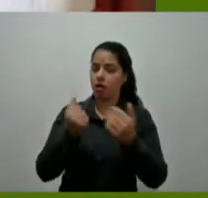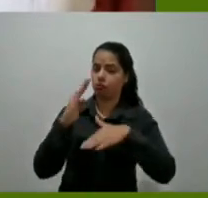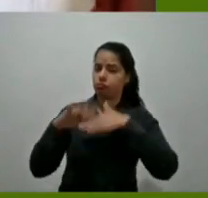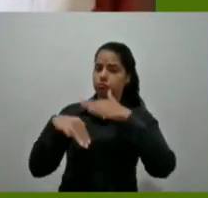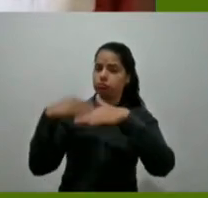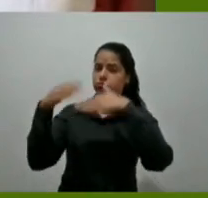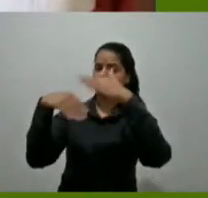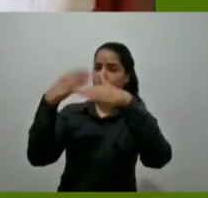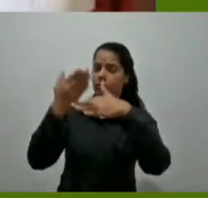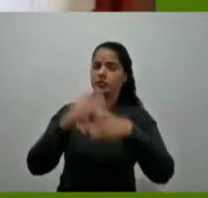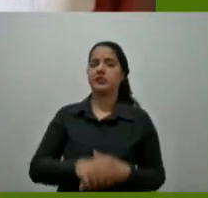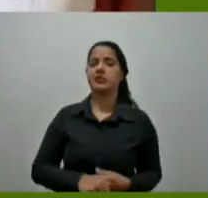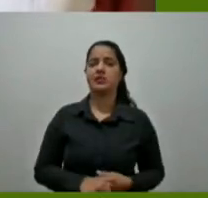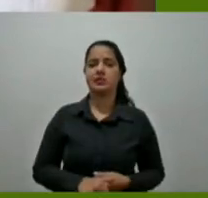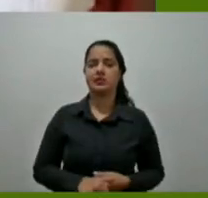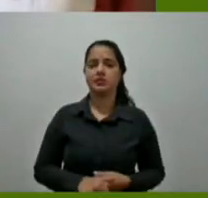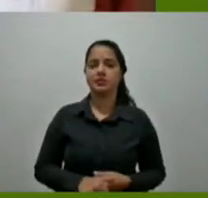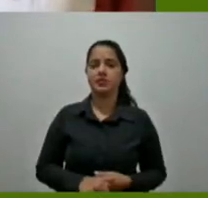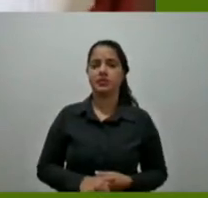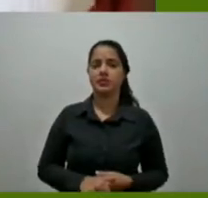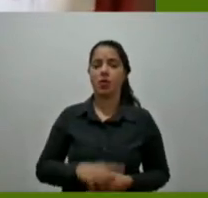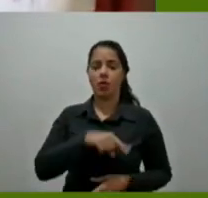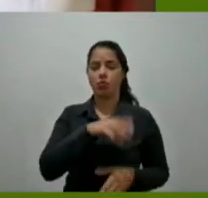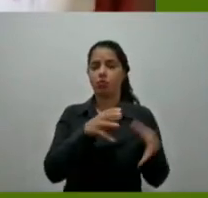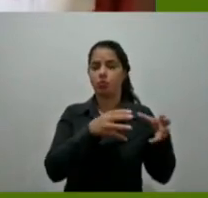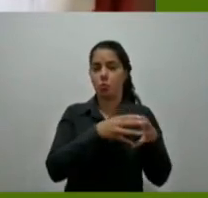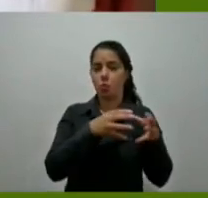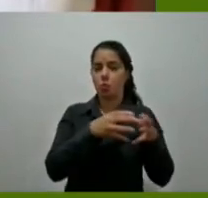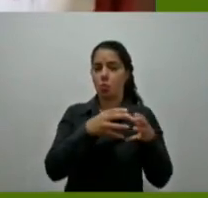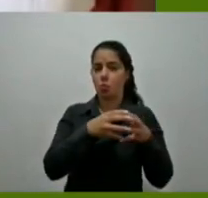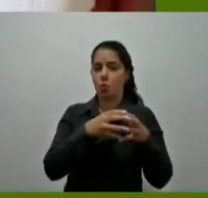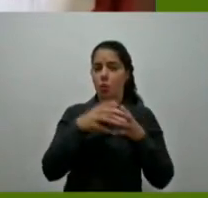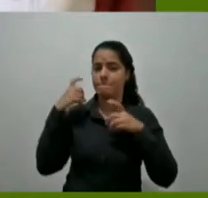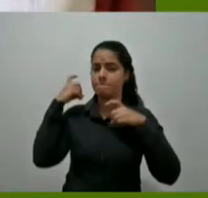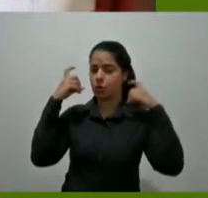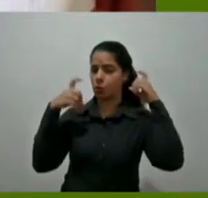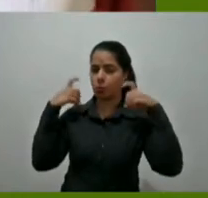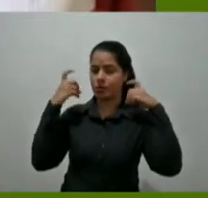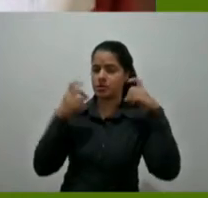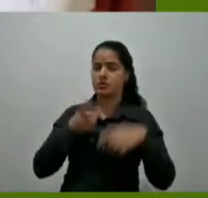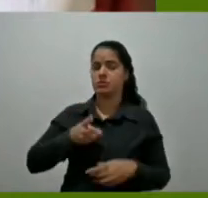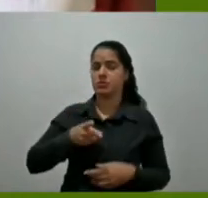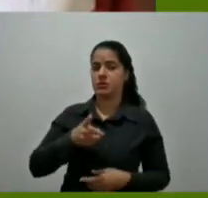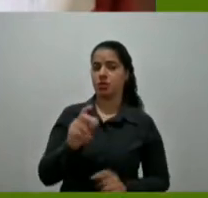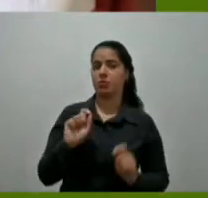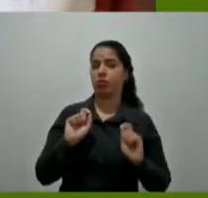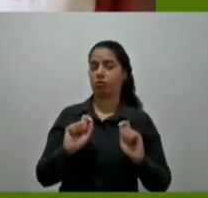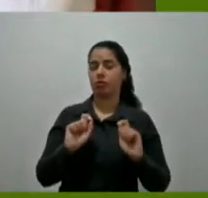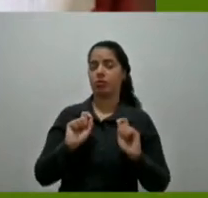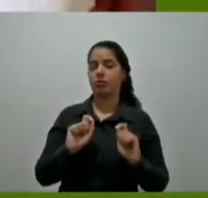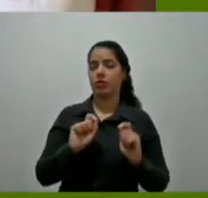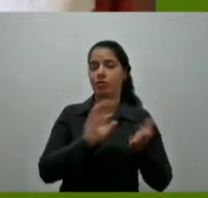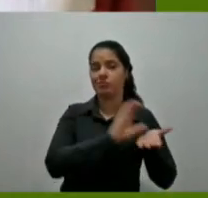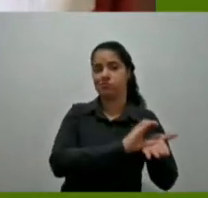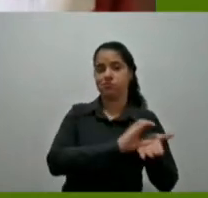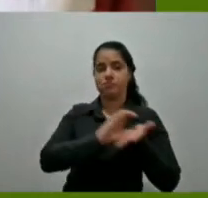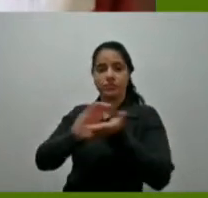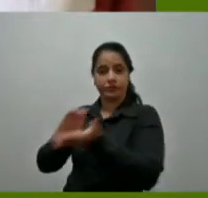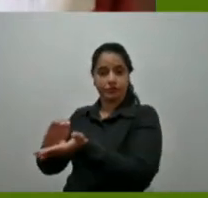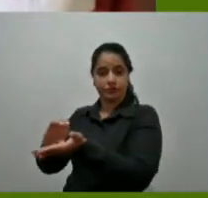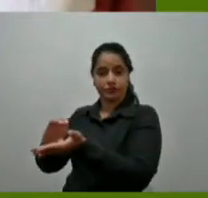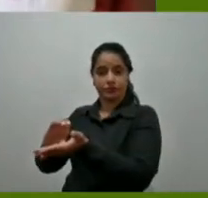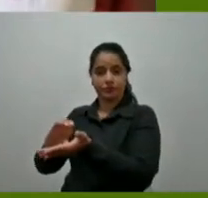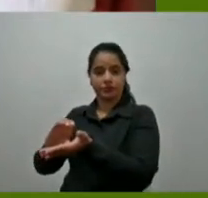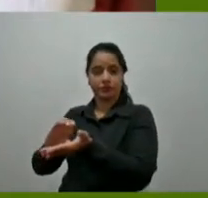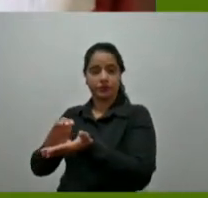e a preocupação deles hoje, todos, quase sem exceção, é que eles coloquem o capital deles, o pouco de dinheiro que eles